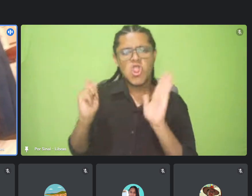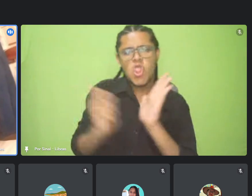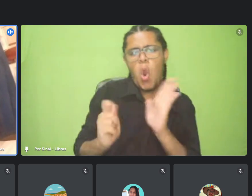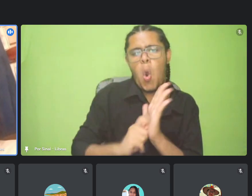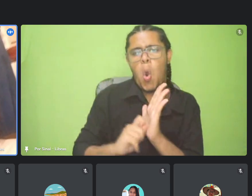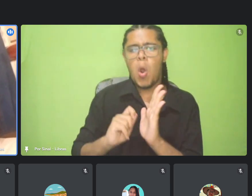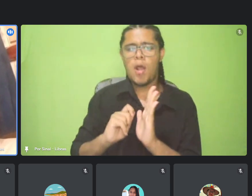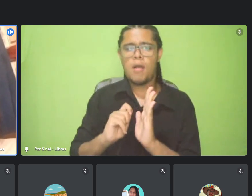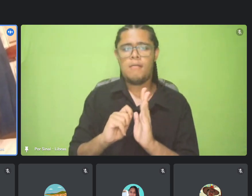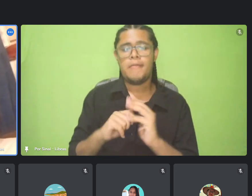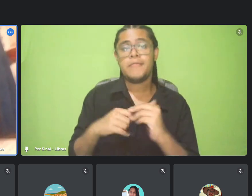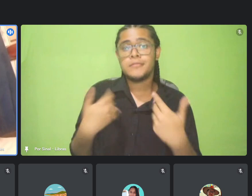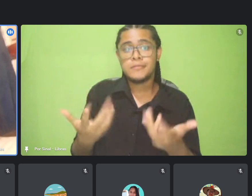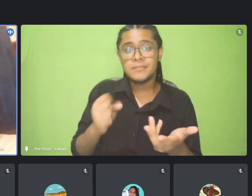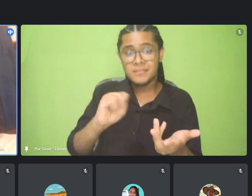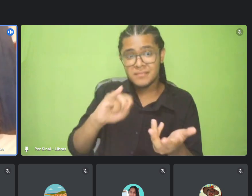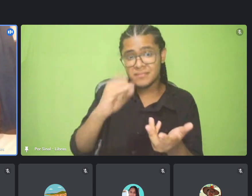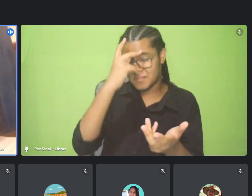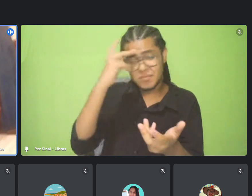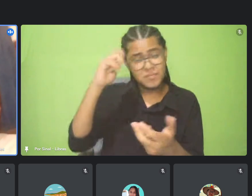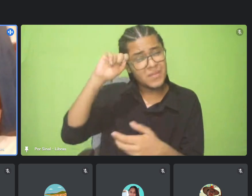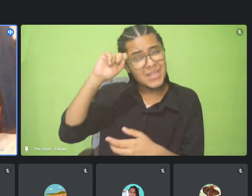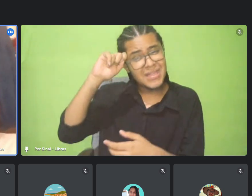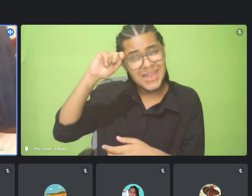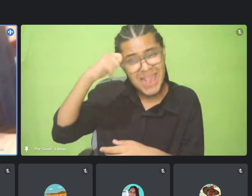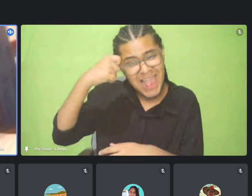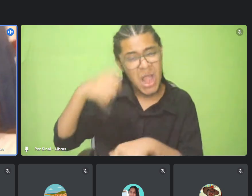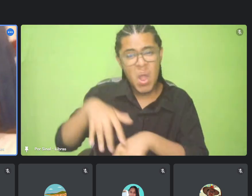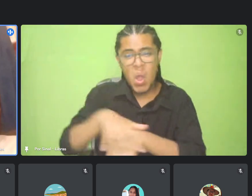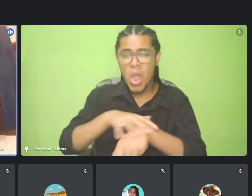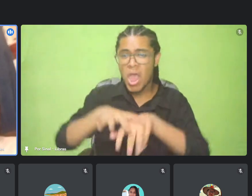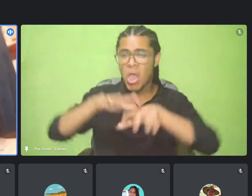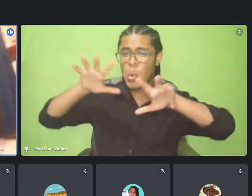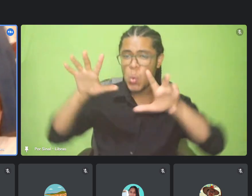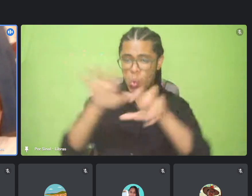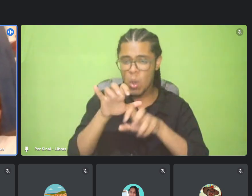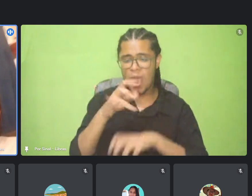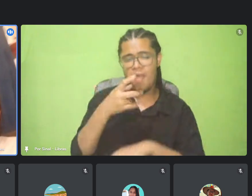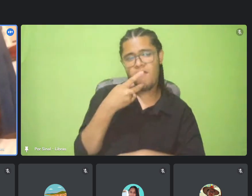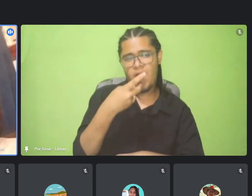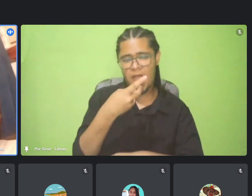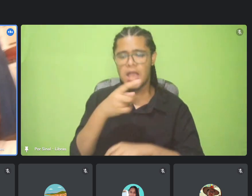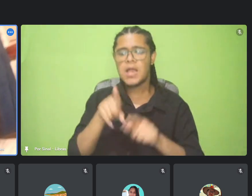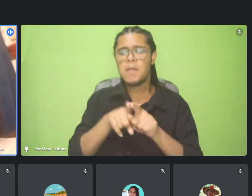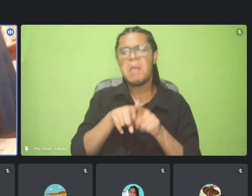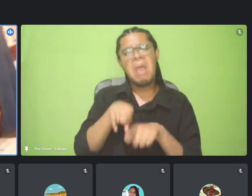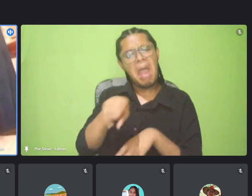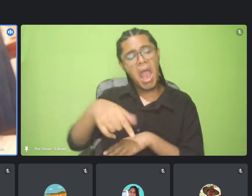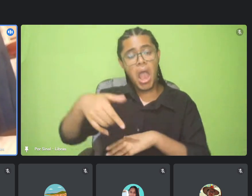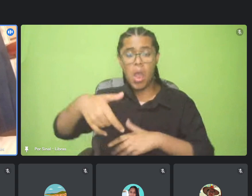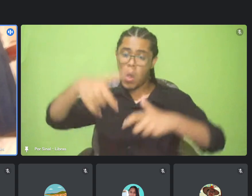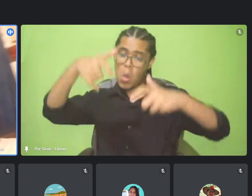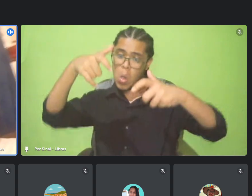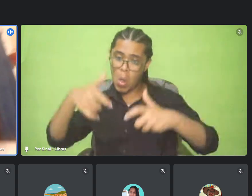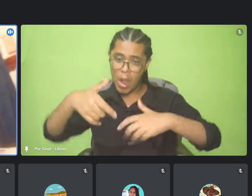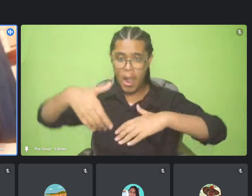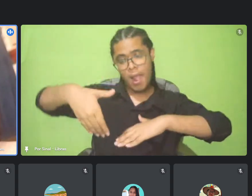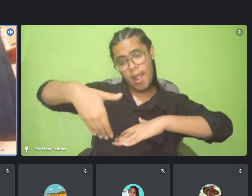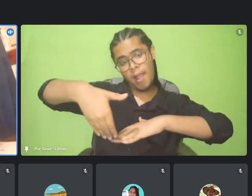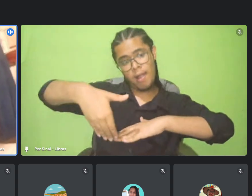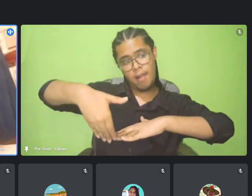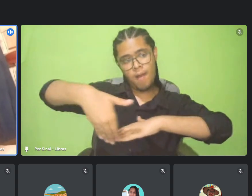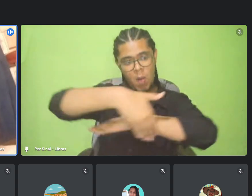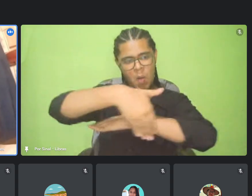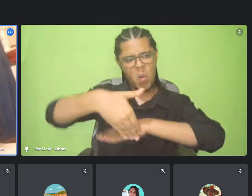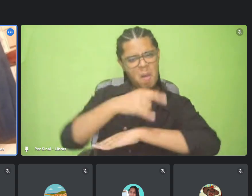da pele mais escuro do que o meu e ela esteja num canto que eles falam suspeito, e o canto suspeito é sempre a entrada de uma comunidade, é